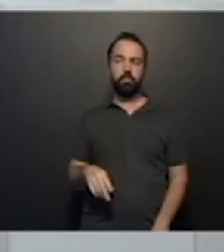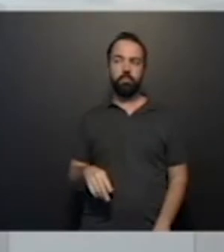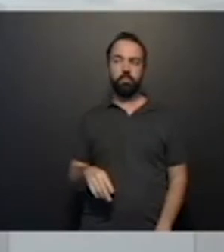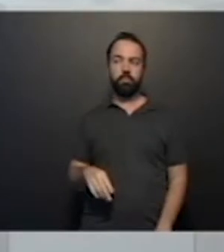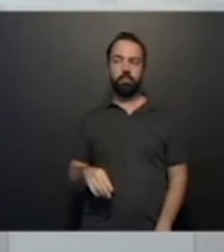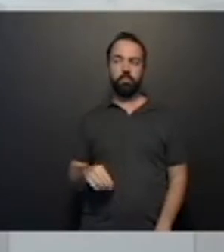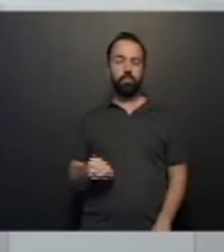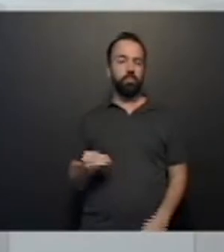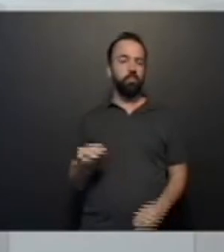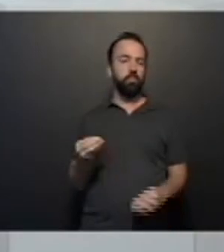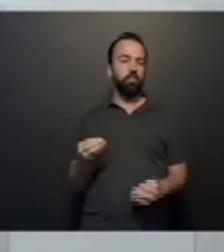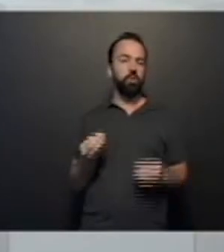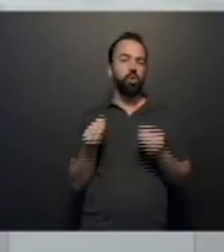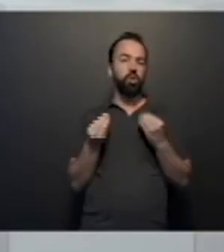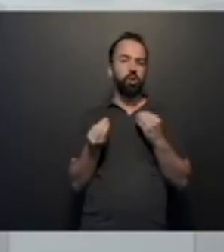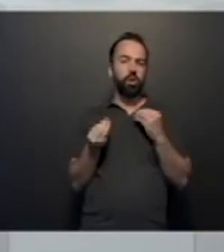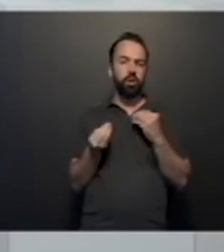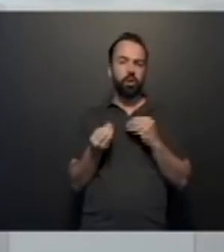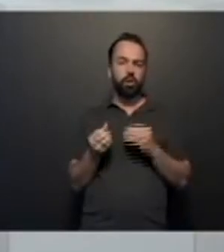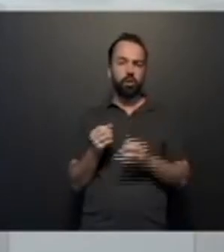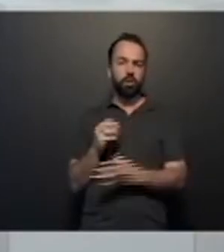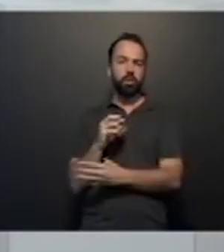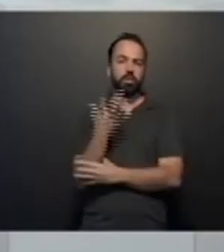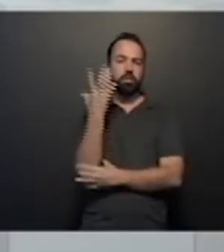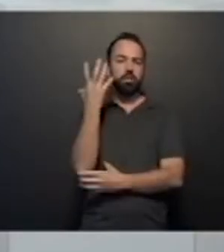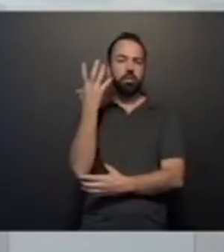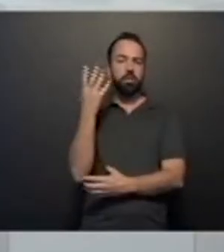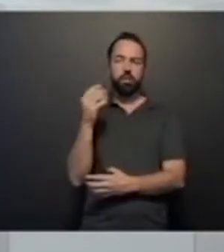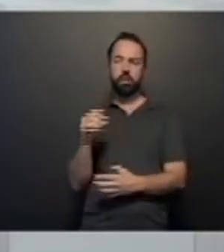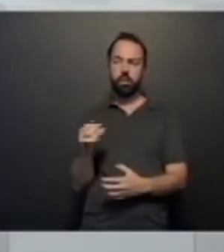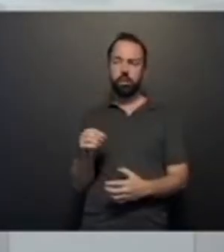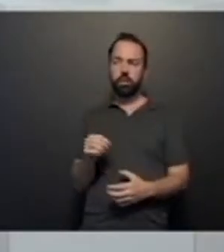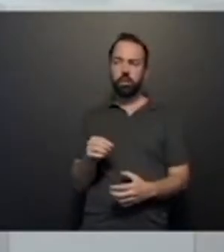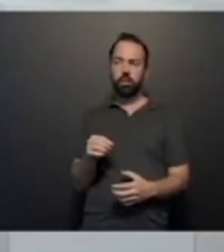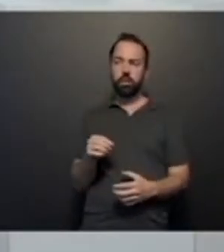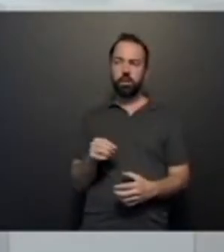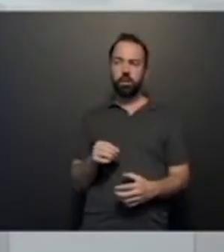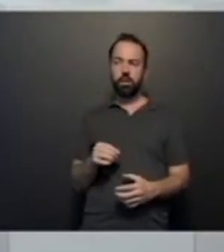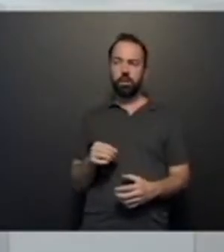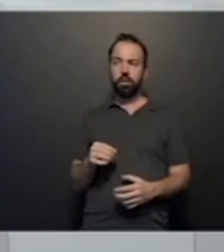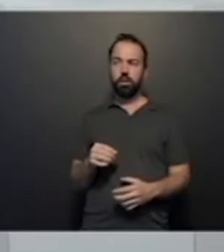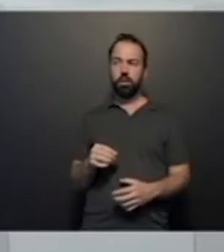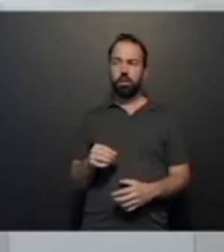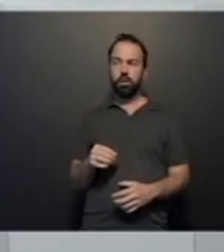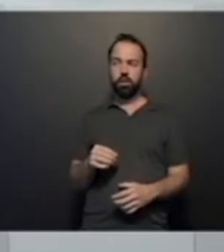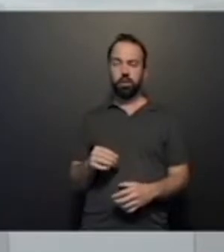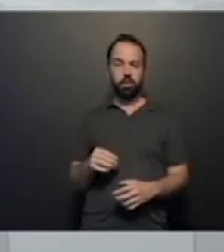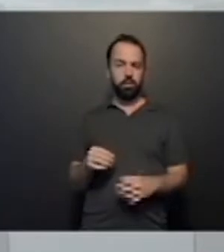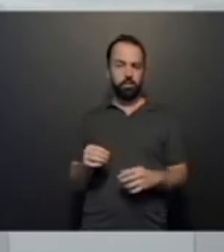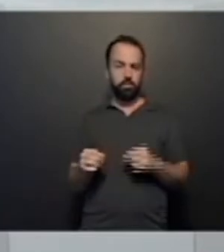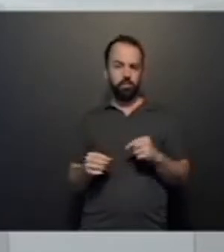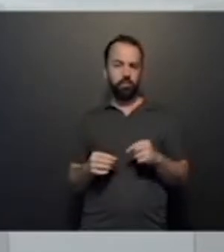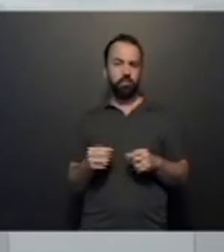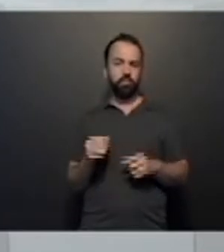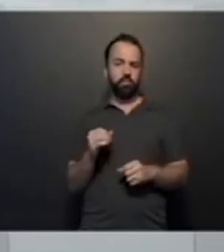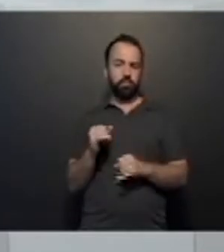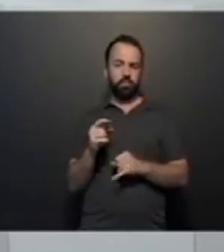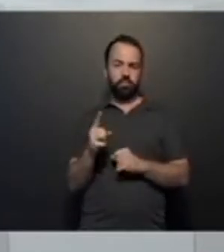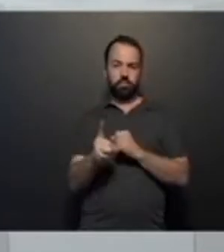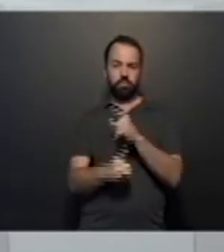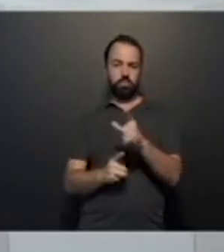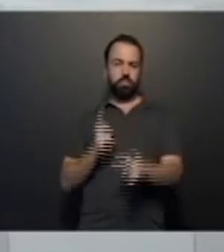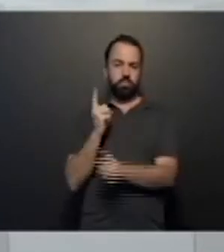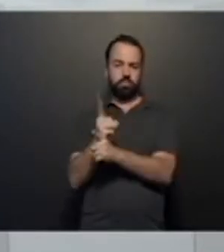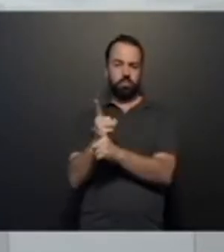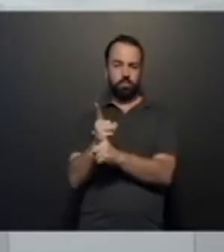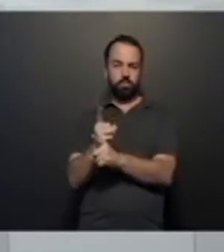e como que surgiu a ideia o a necessidade de resolver no dia achar o valor